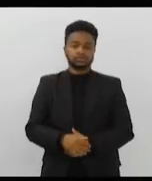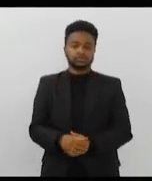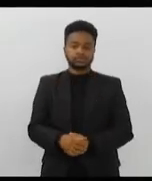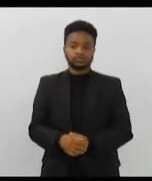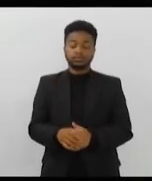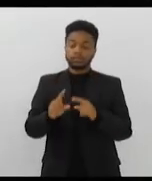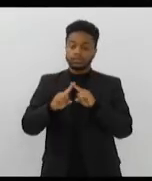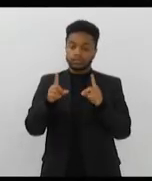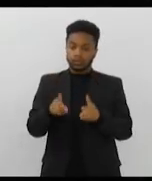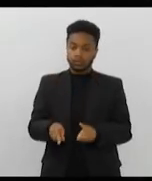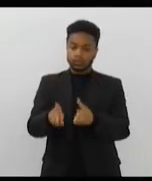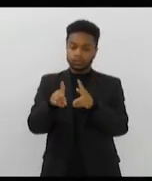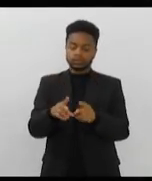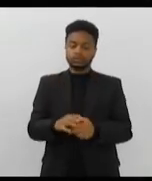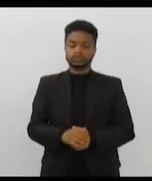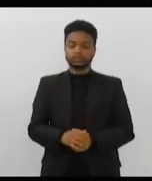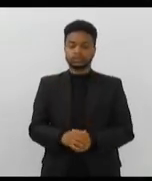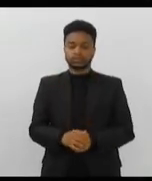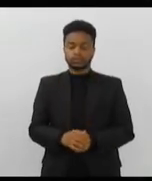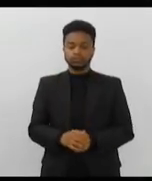Mas, continuando.